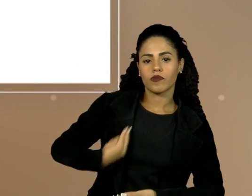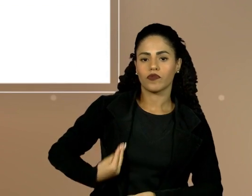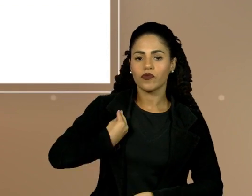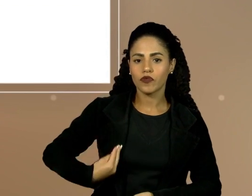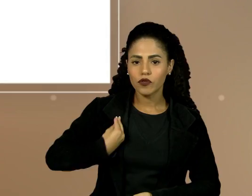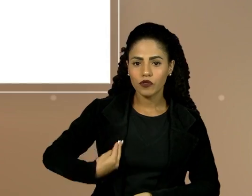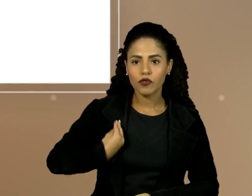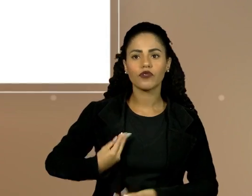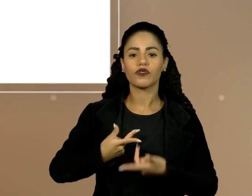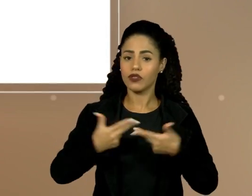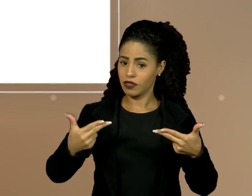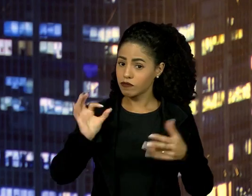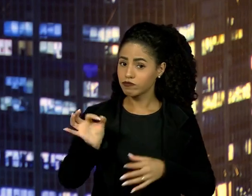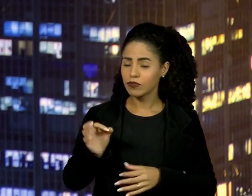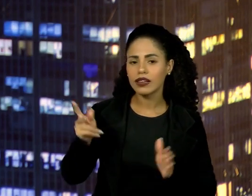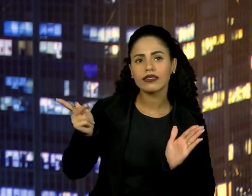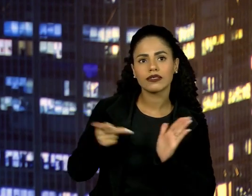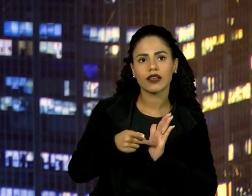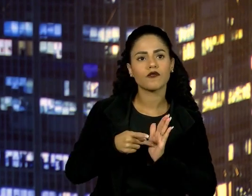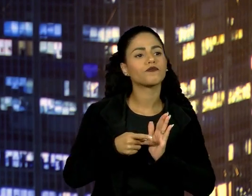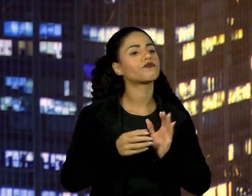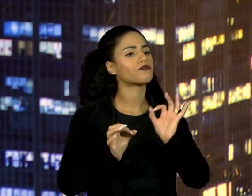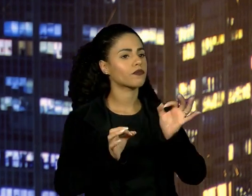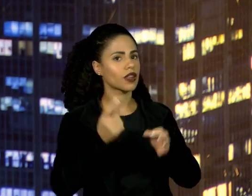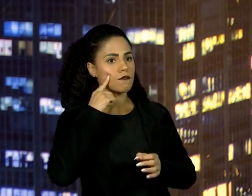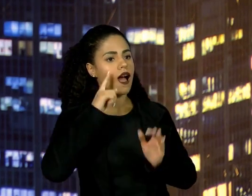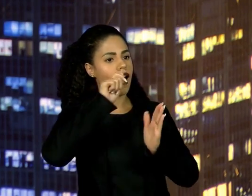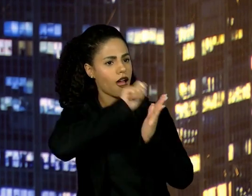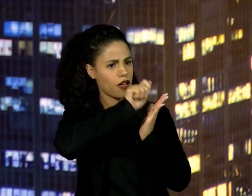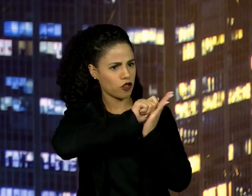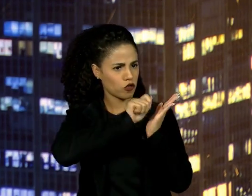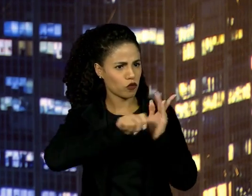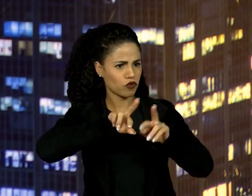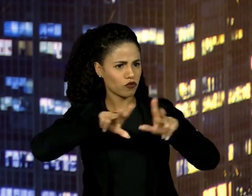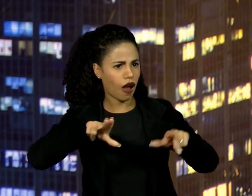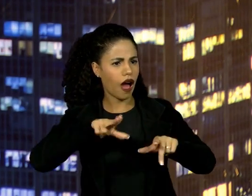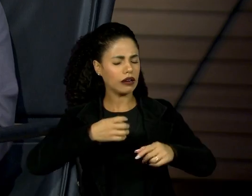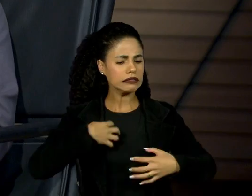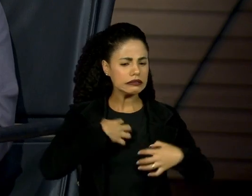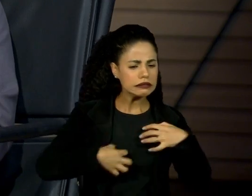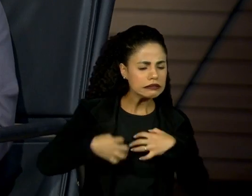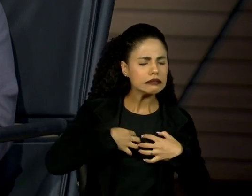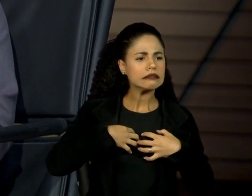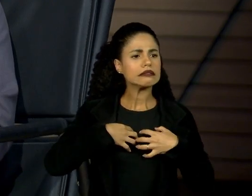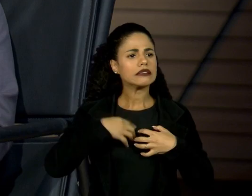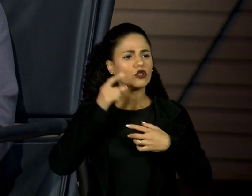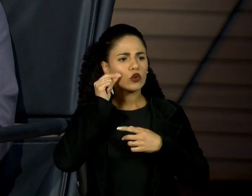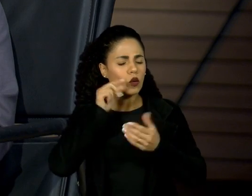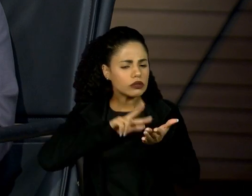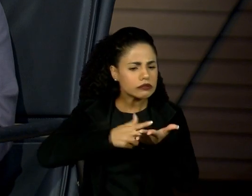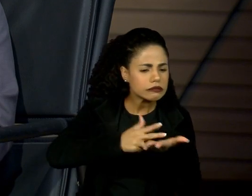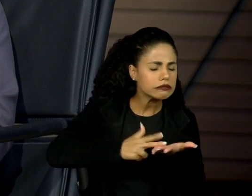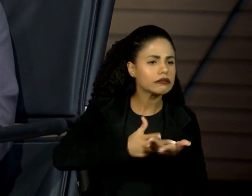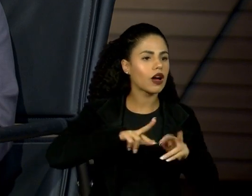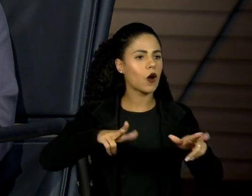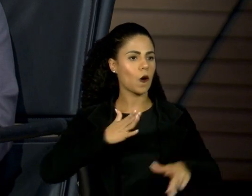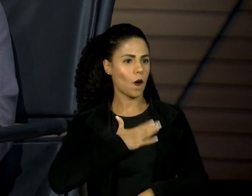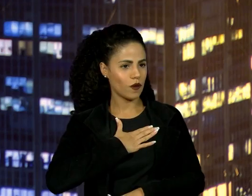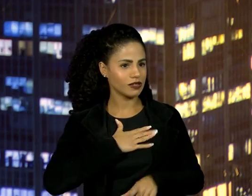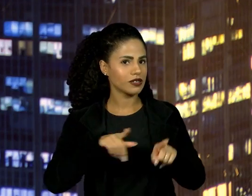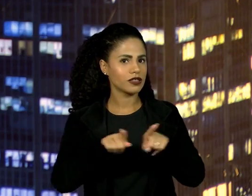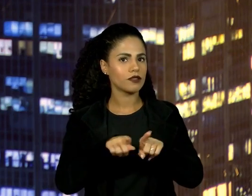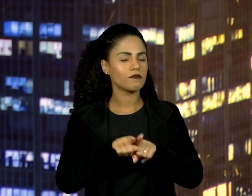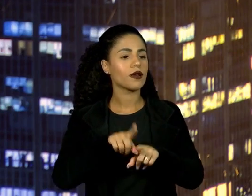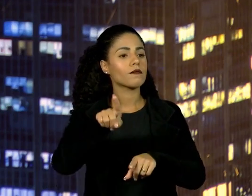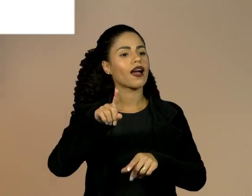Vidas Secas. Graciliano é autor de Vidas Secas, mas também de Angústia, de Infância, de Insônia. Isso, gosto de São todos.